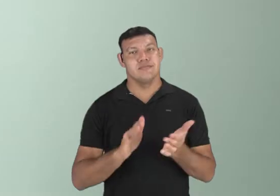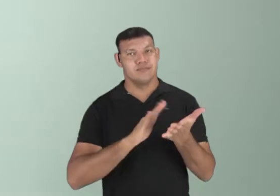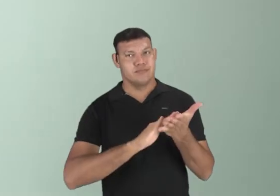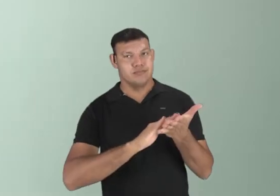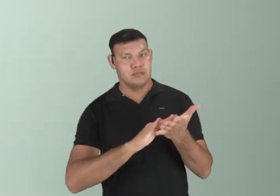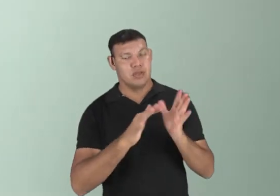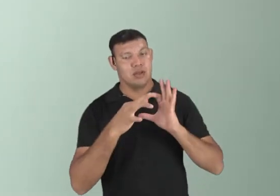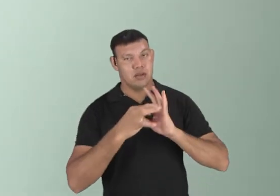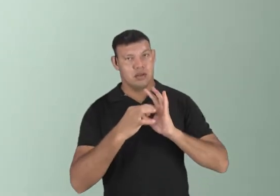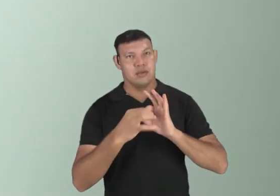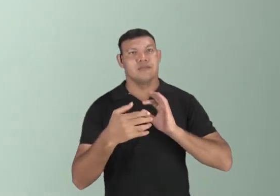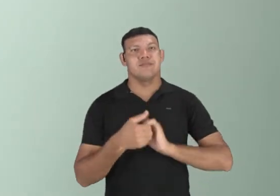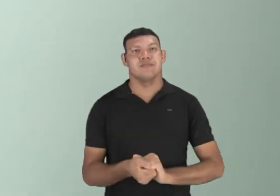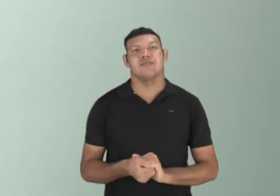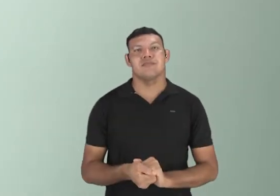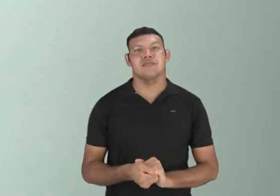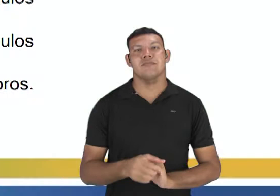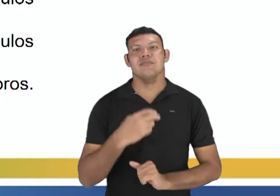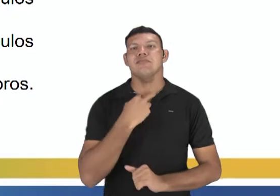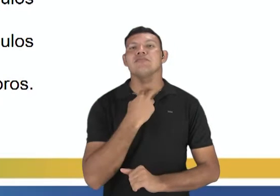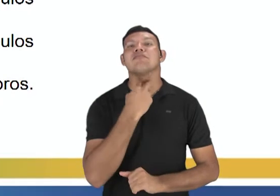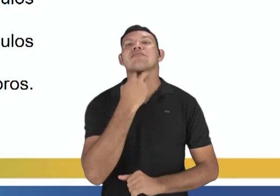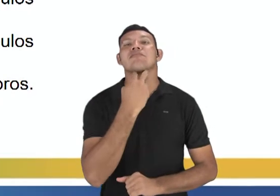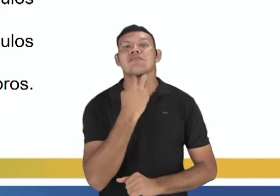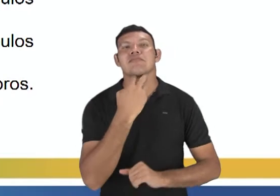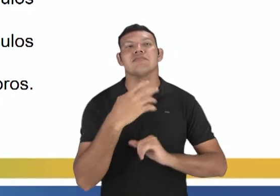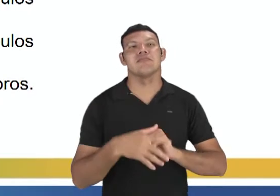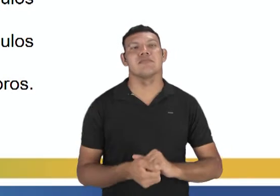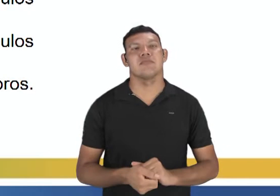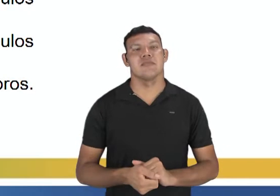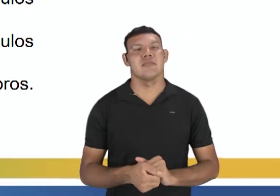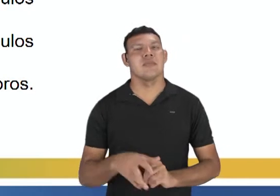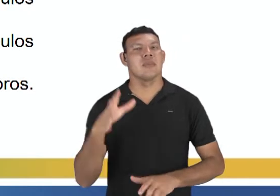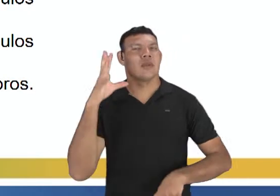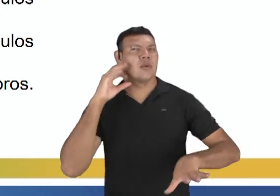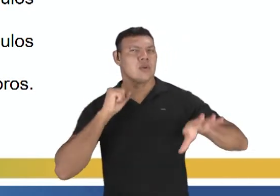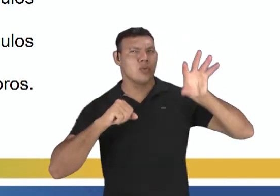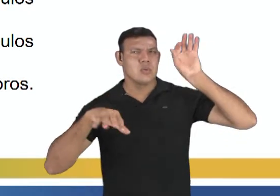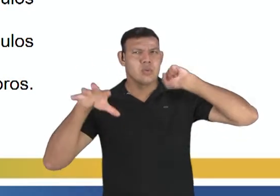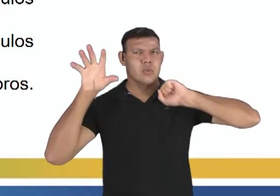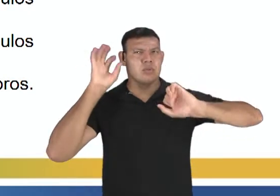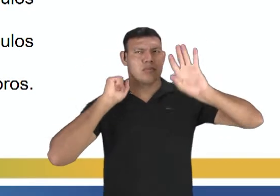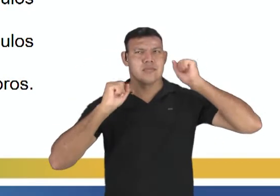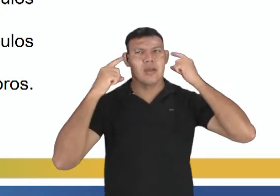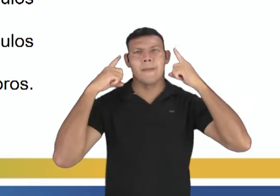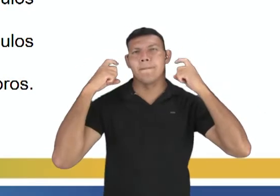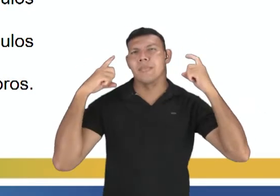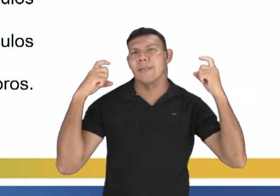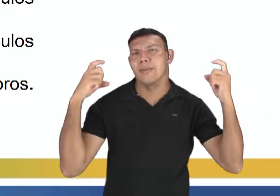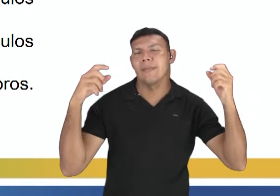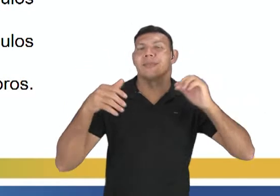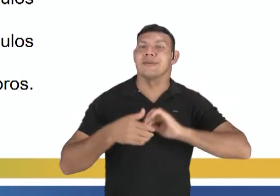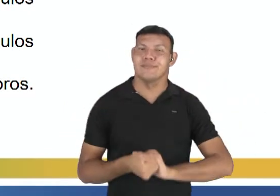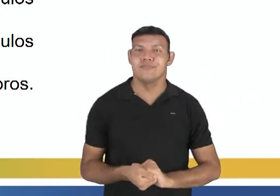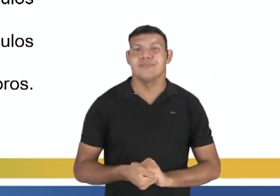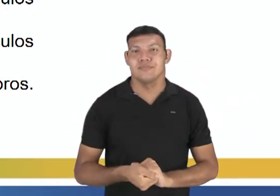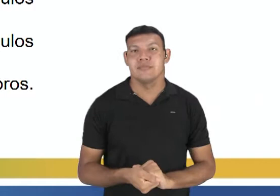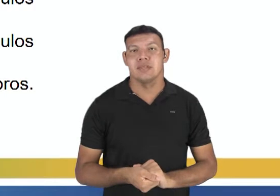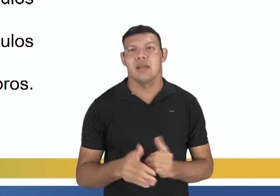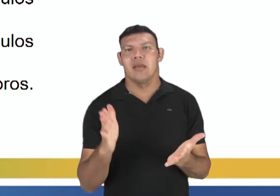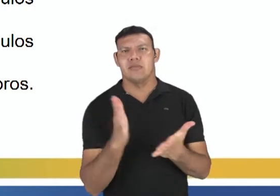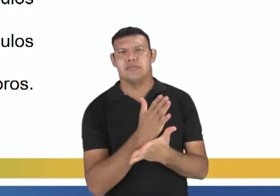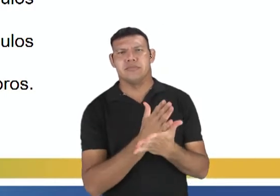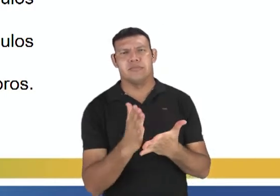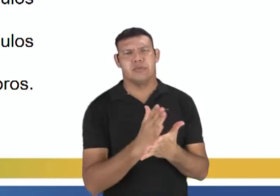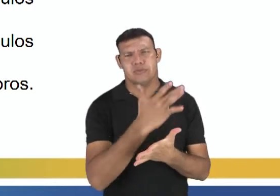os fonorreceptores, que são receptores capazes de perceber estímulos sonoros. Muitos autores